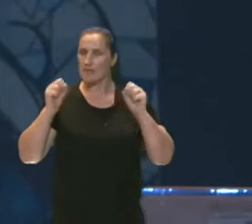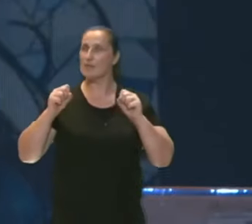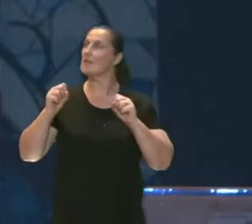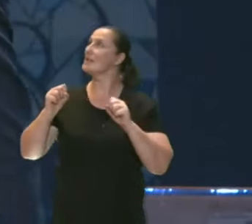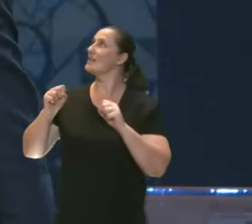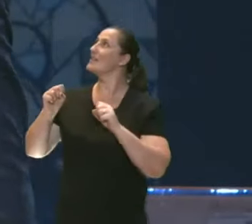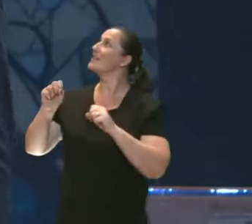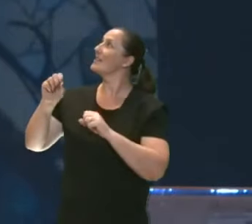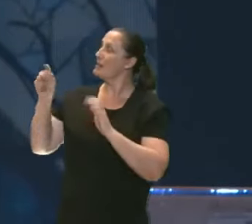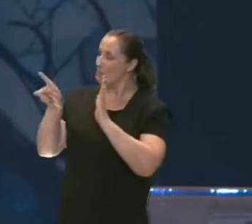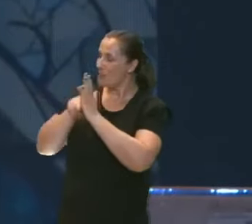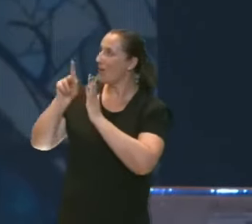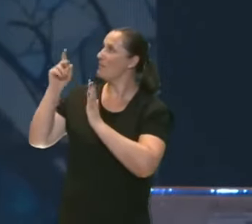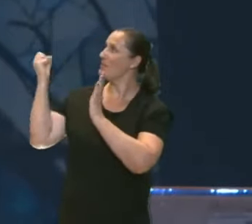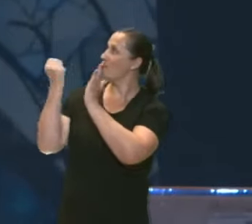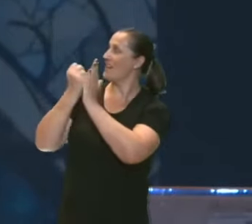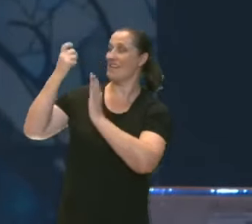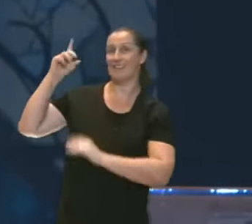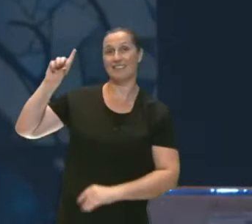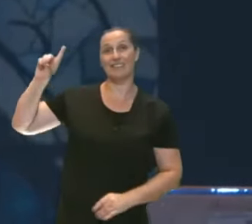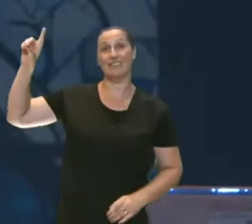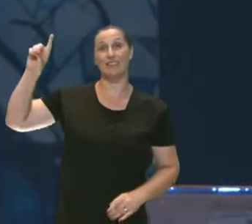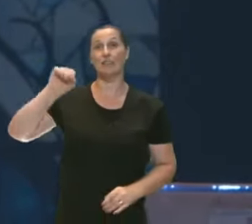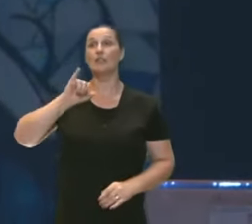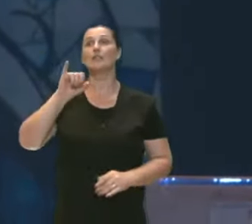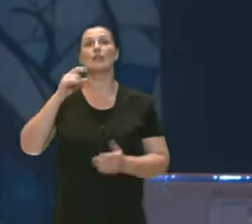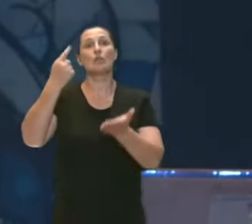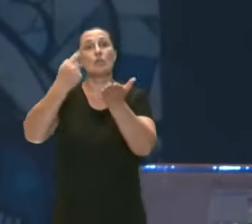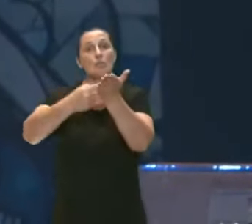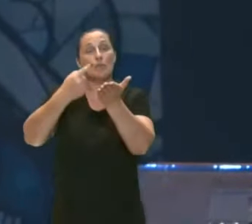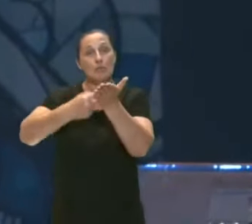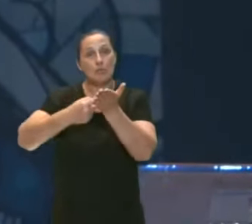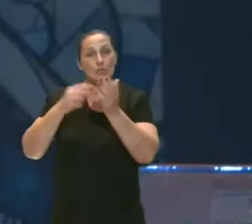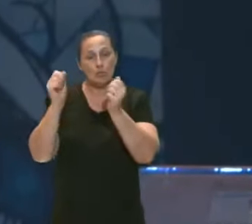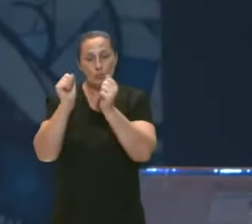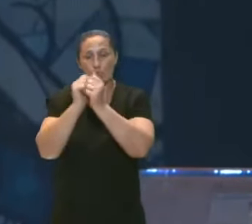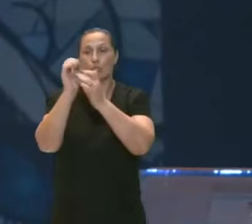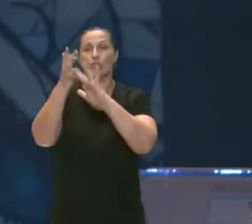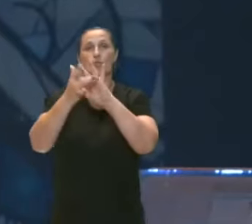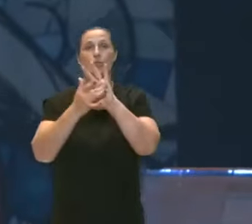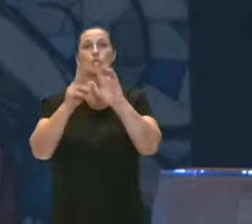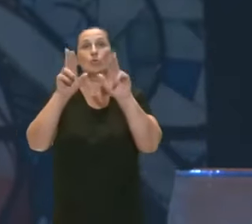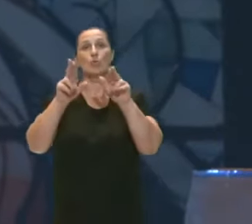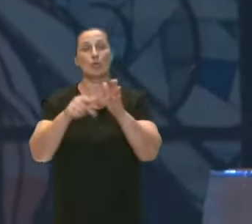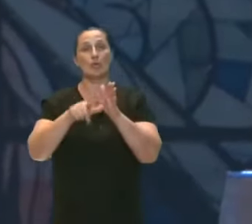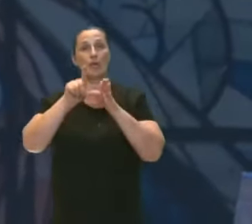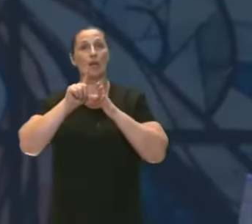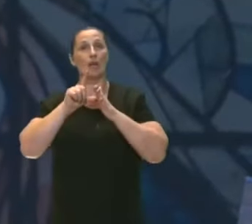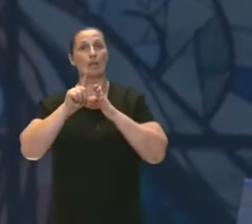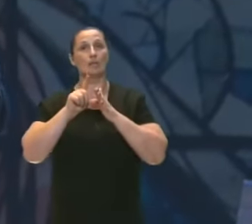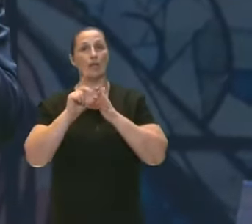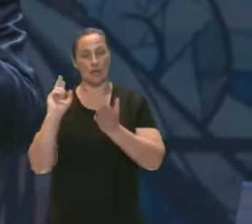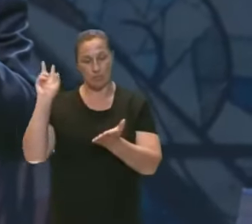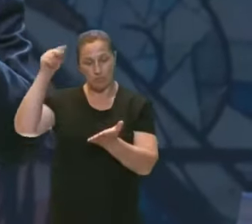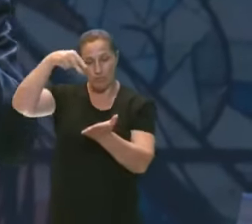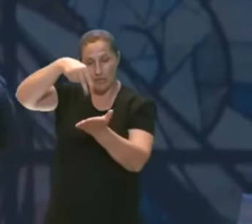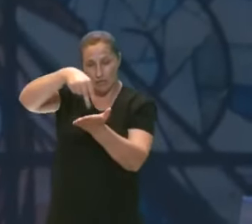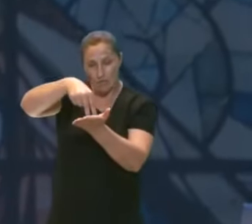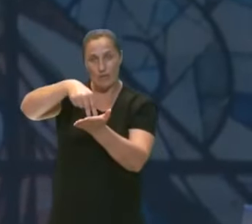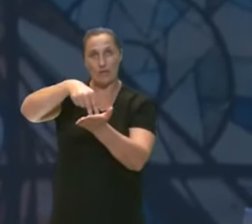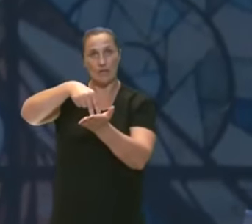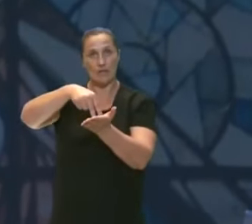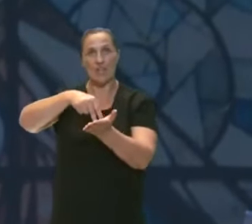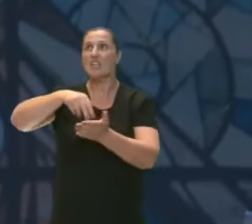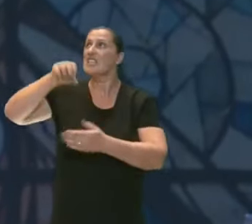vou abençoar a tua vida. Se você quer um compromisso com Jesus e nunca fez, levanta no teu lugar, porque hoje é o dia de dizer,